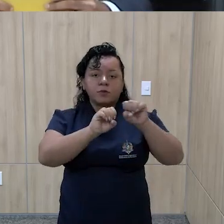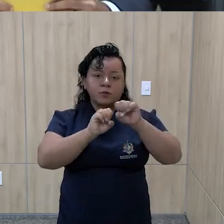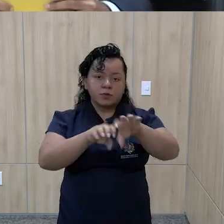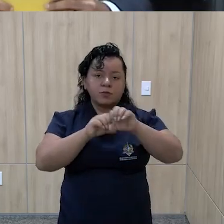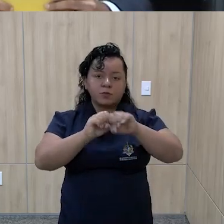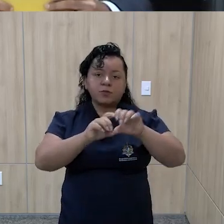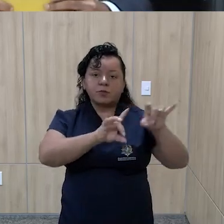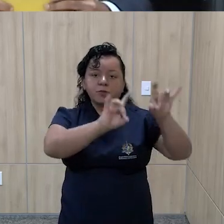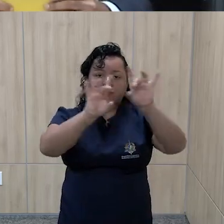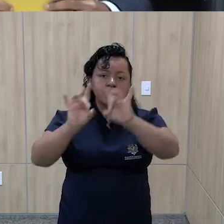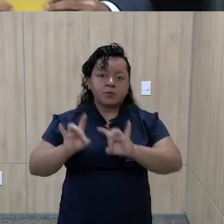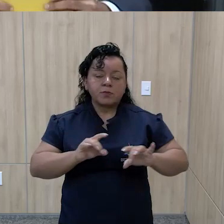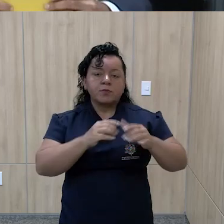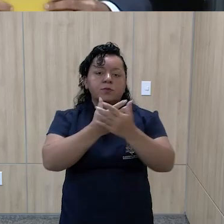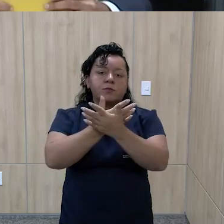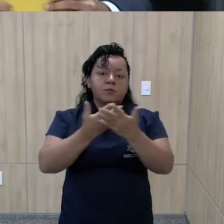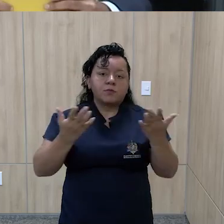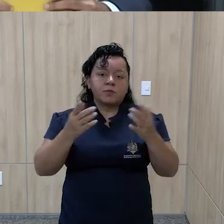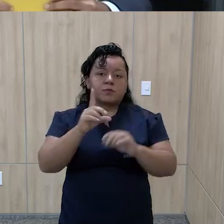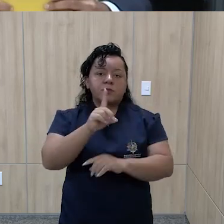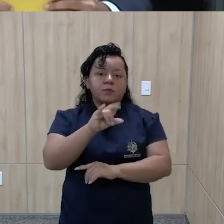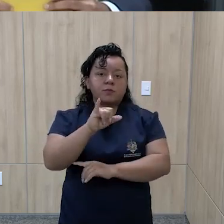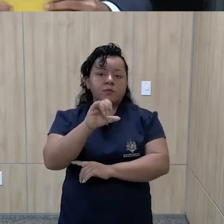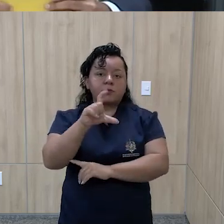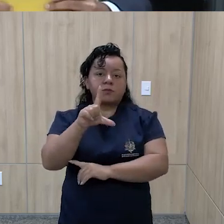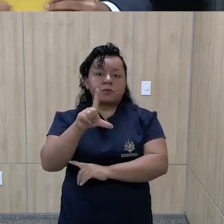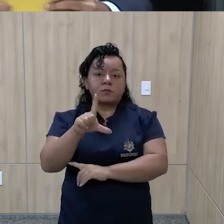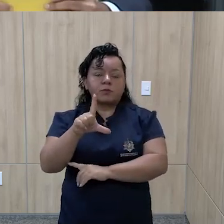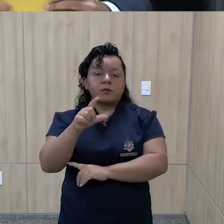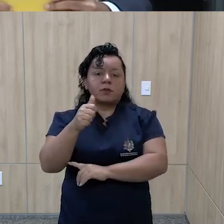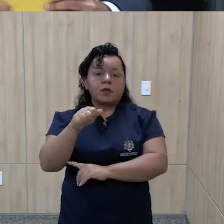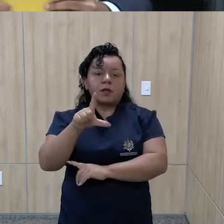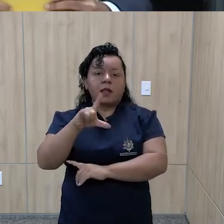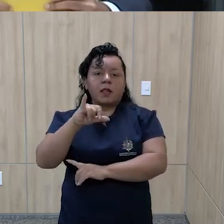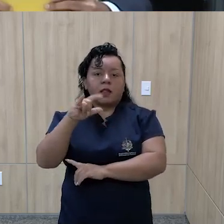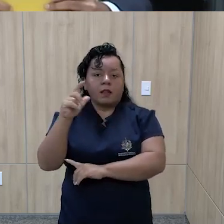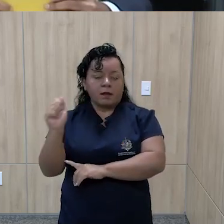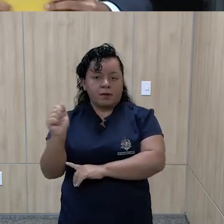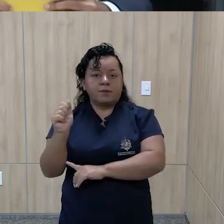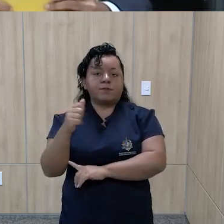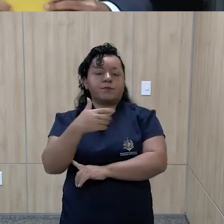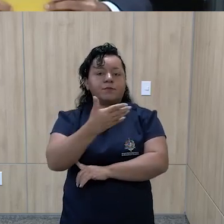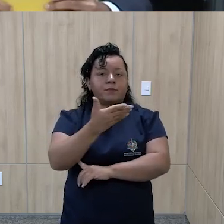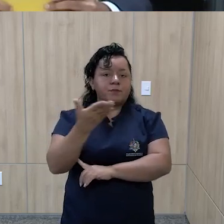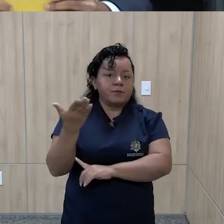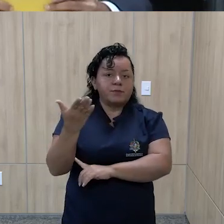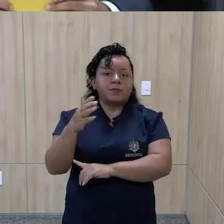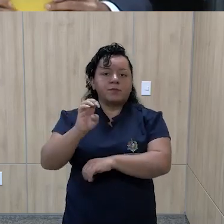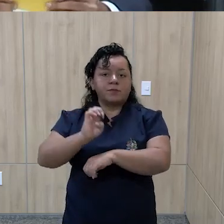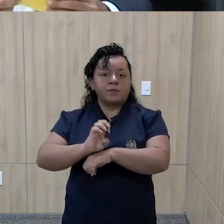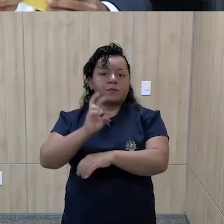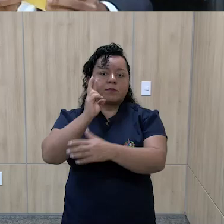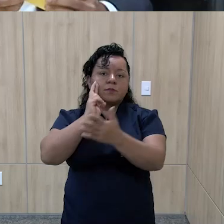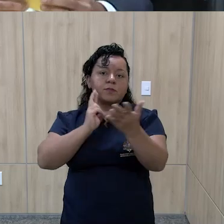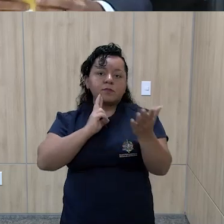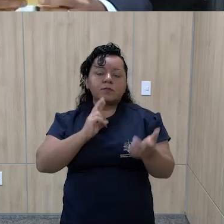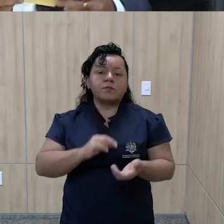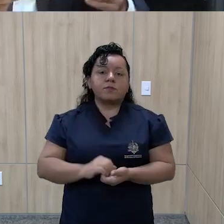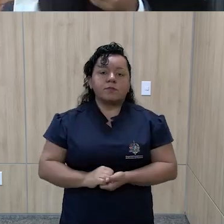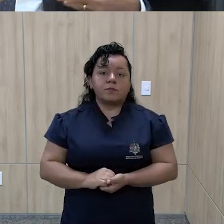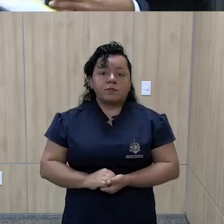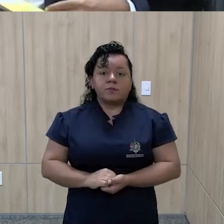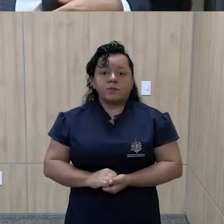especializado para indivíduos com deslália no âmbito do Estado de Rondônia da os